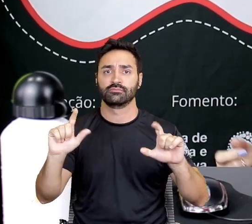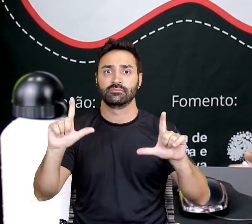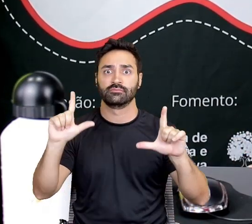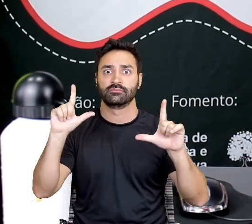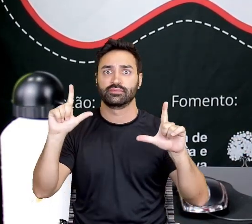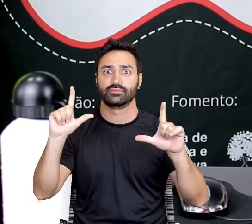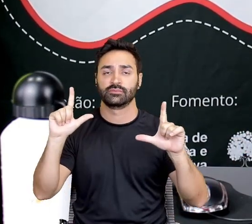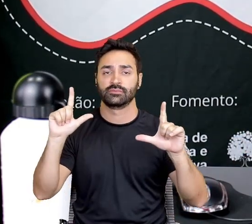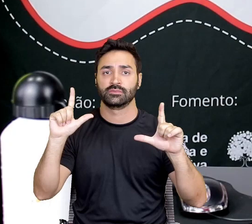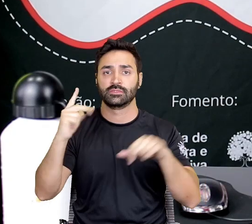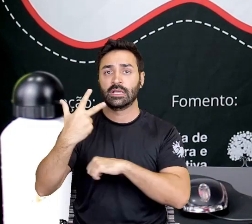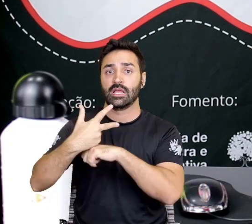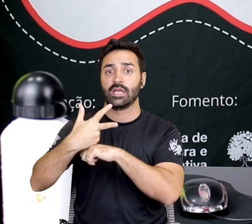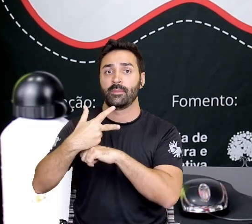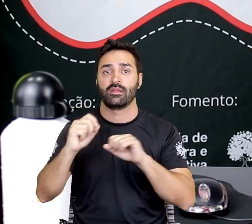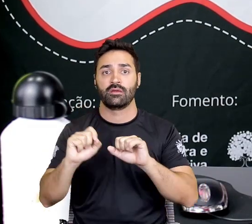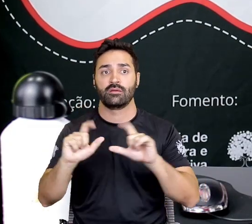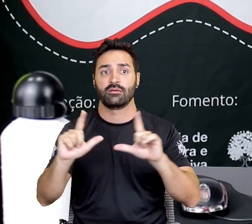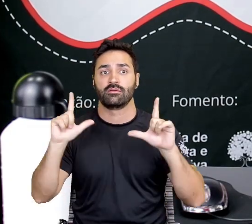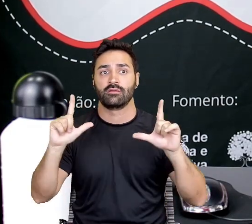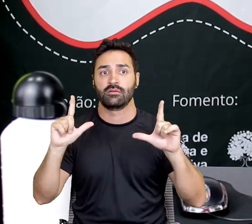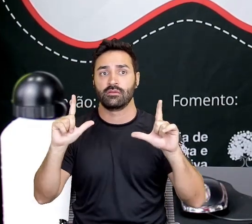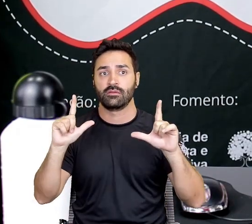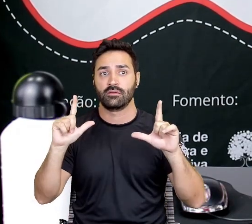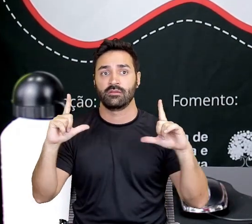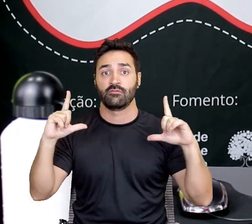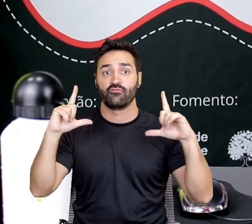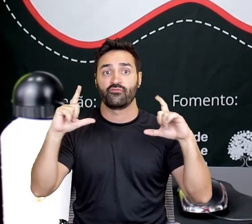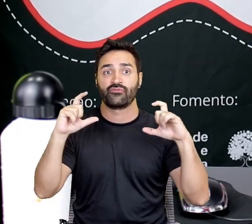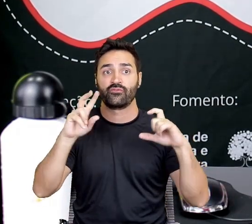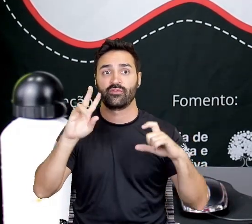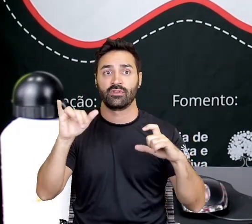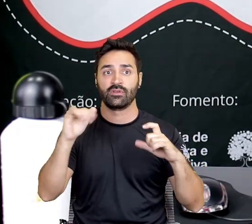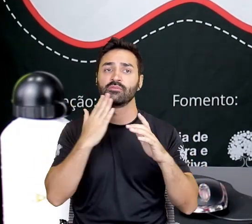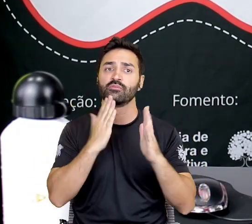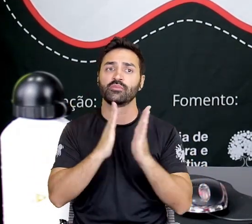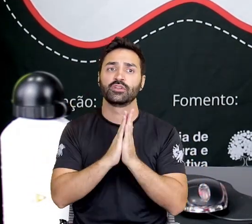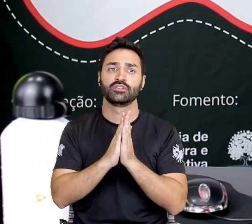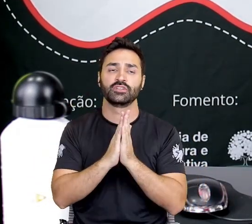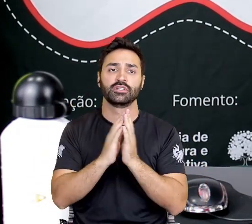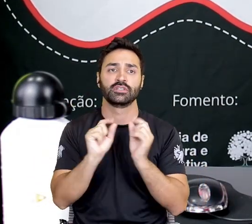um registro desse momento. Vamos lá, pessoal, todo mundo abrindo as câmeras.